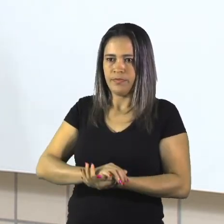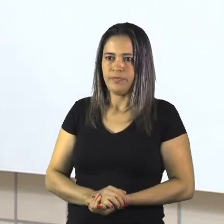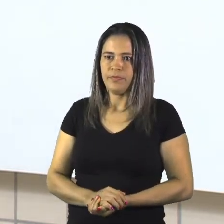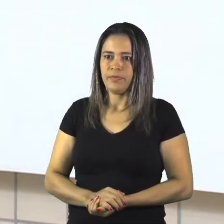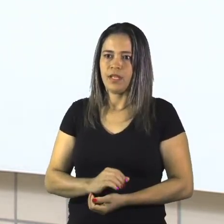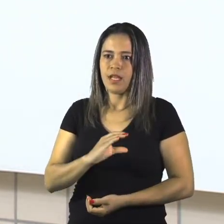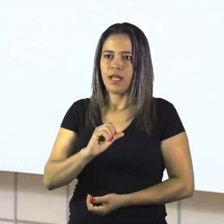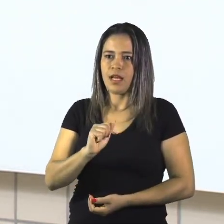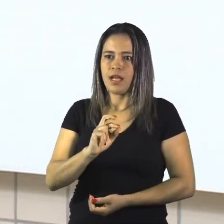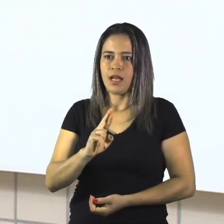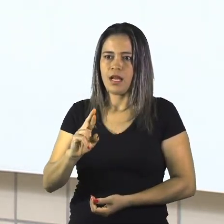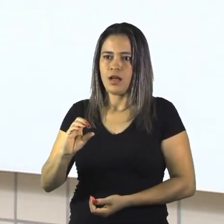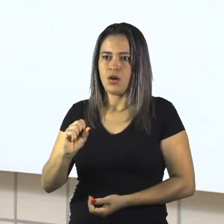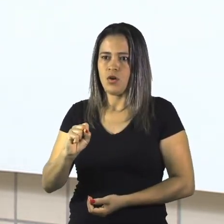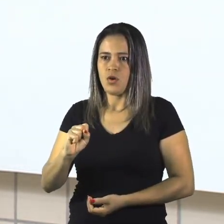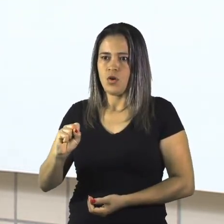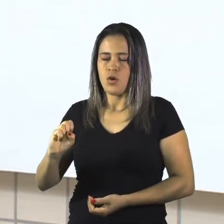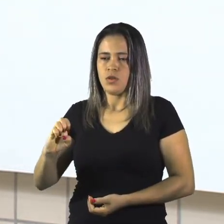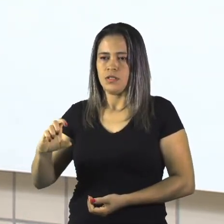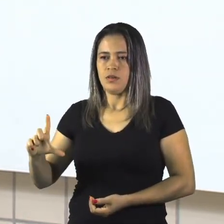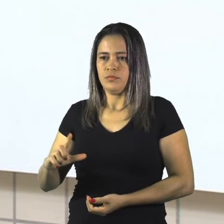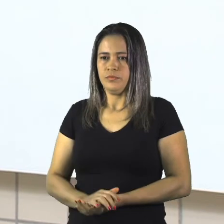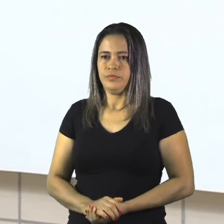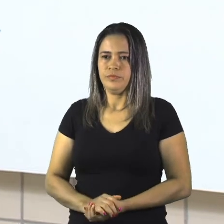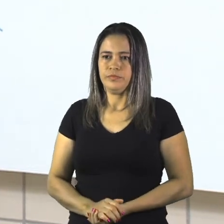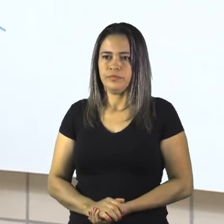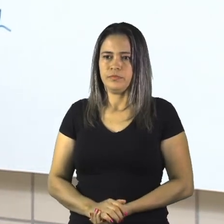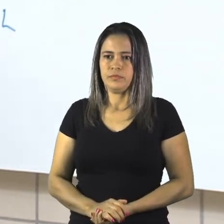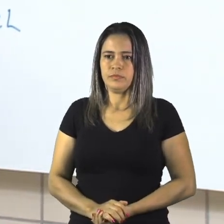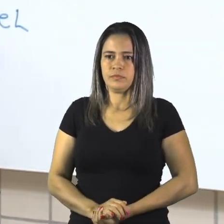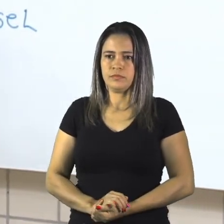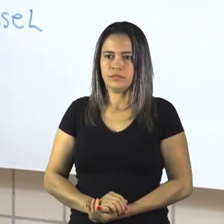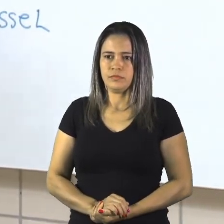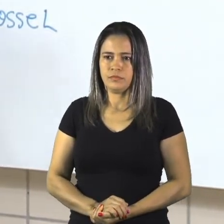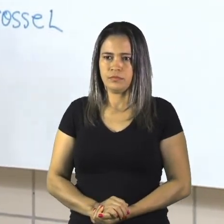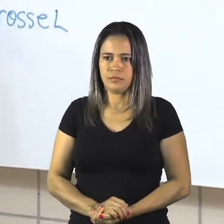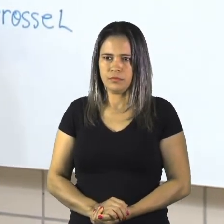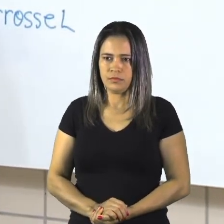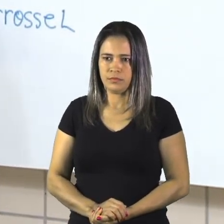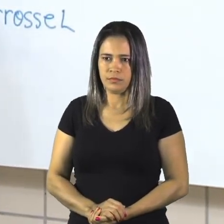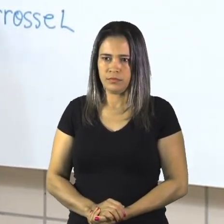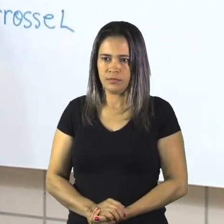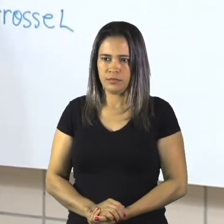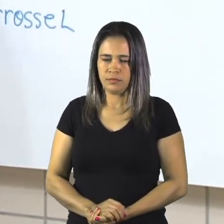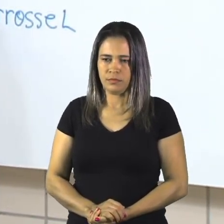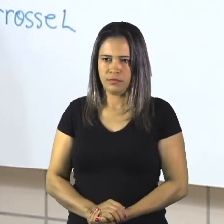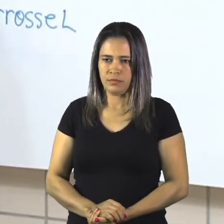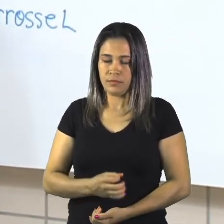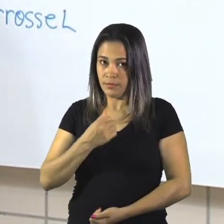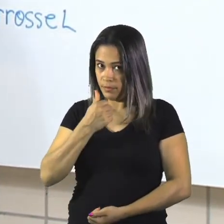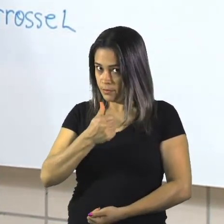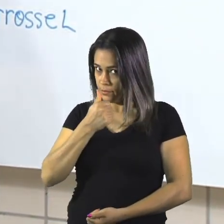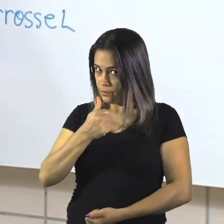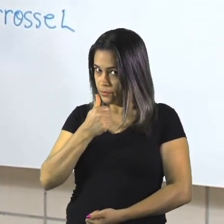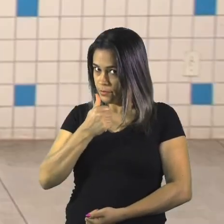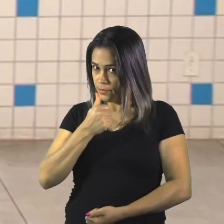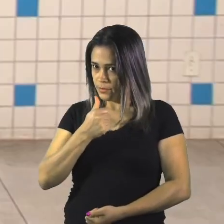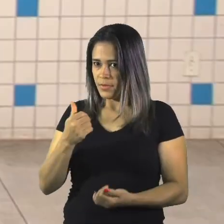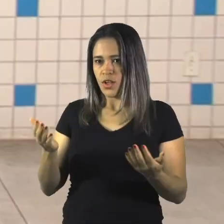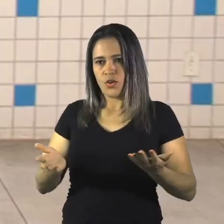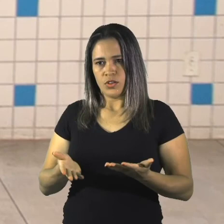carrossel, né? Tenho a localização do carrossel. Beleza? Então essa foi a